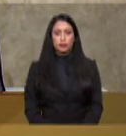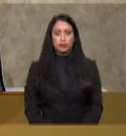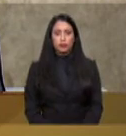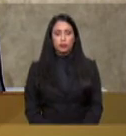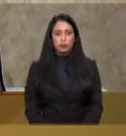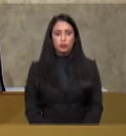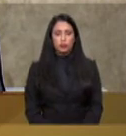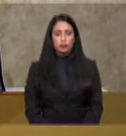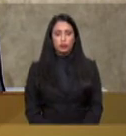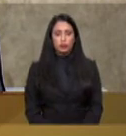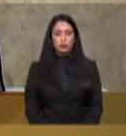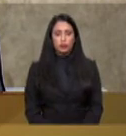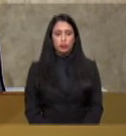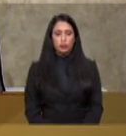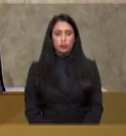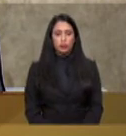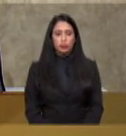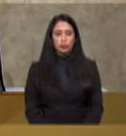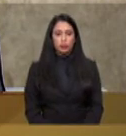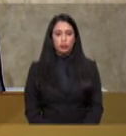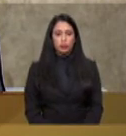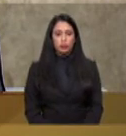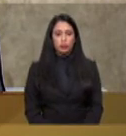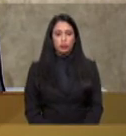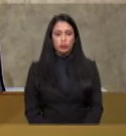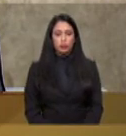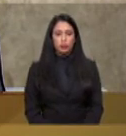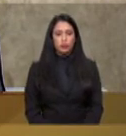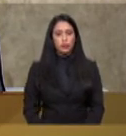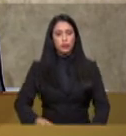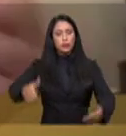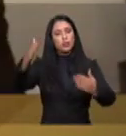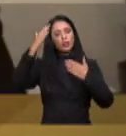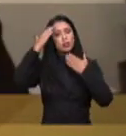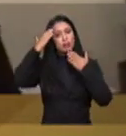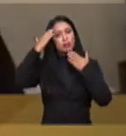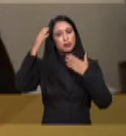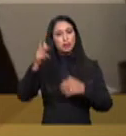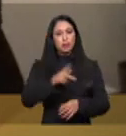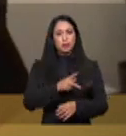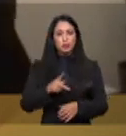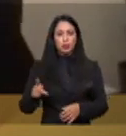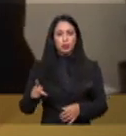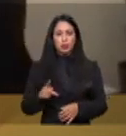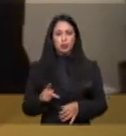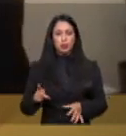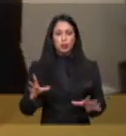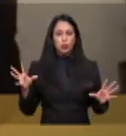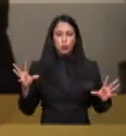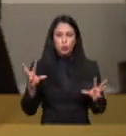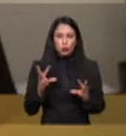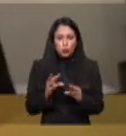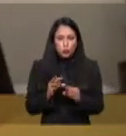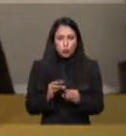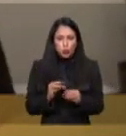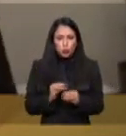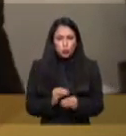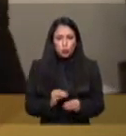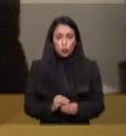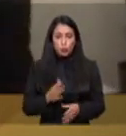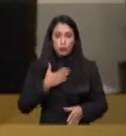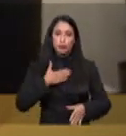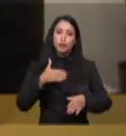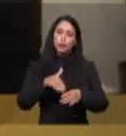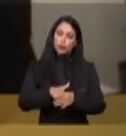Vossa excelência tem a palavra, ministro Ricardo Lewandowski. Obrigado, presidente. Vou fazer uma síntese da síntese do meu voto. Bueno. Renovo